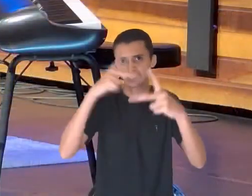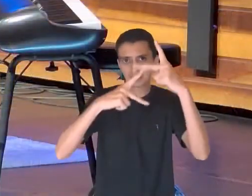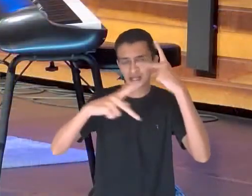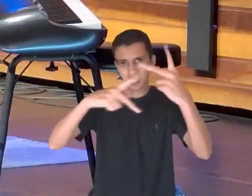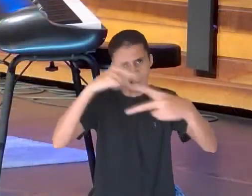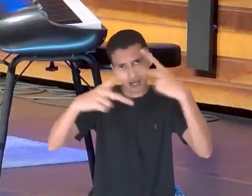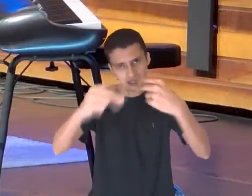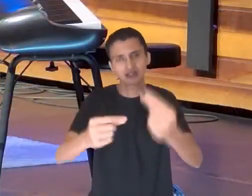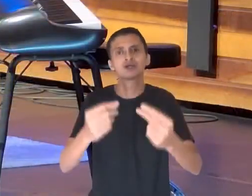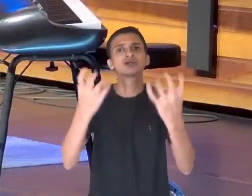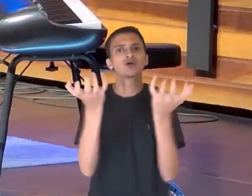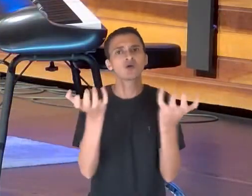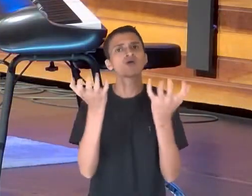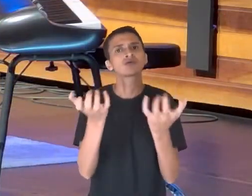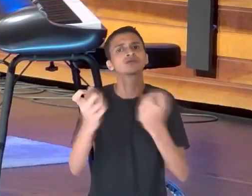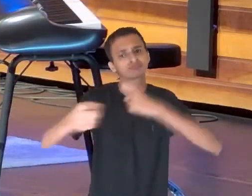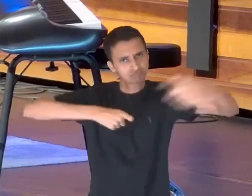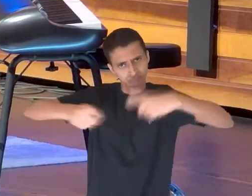raia.